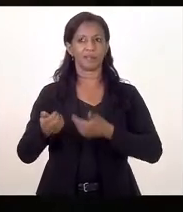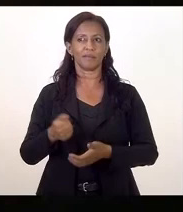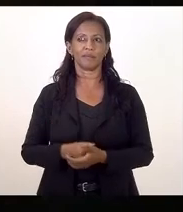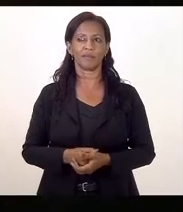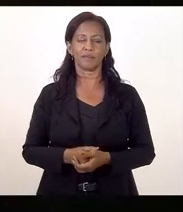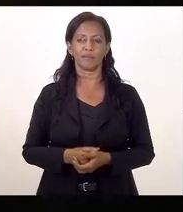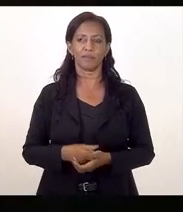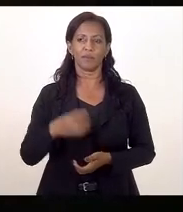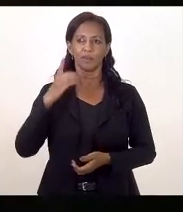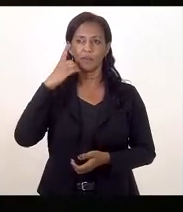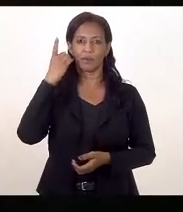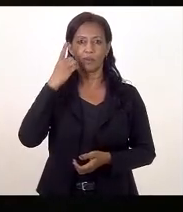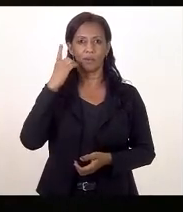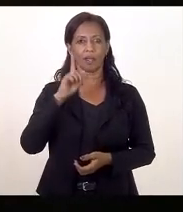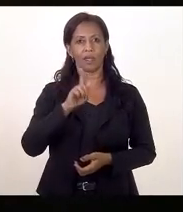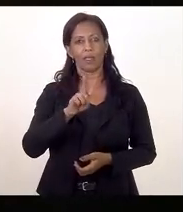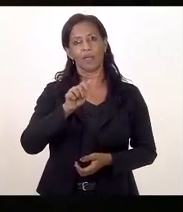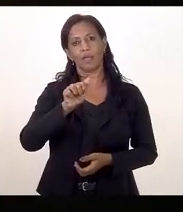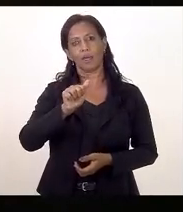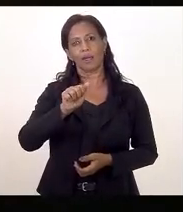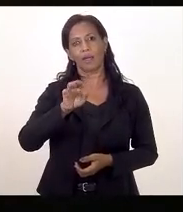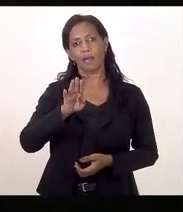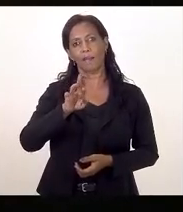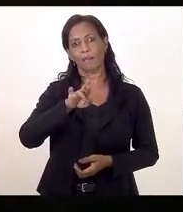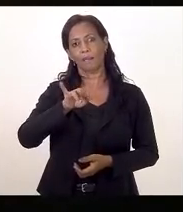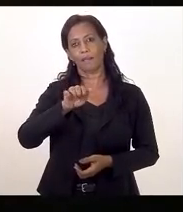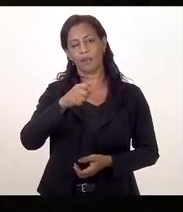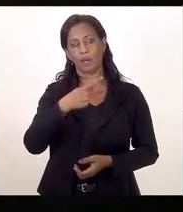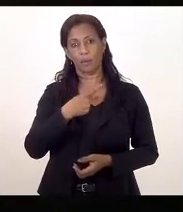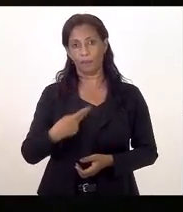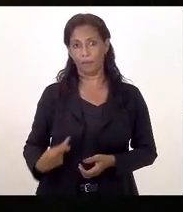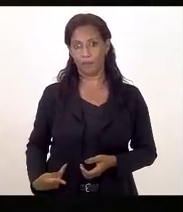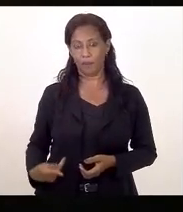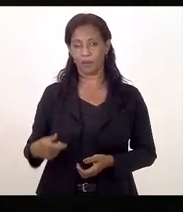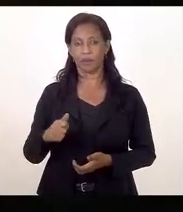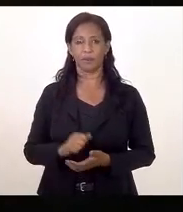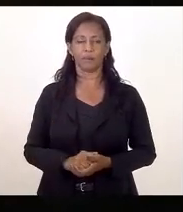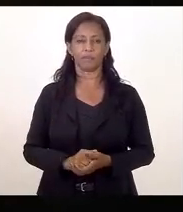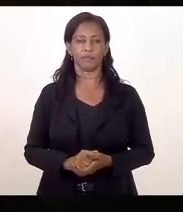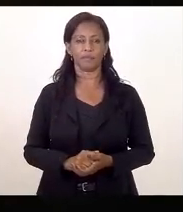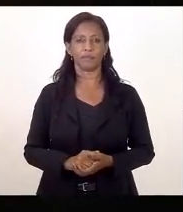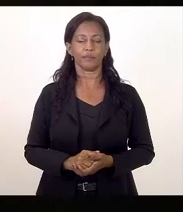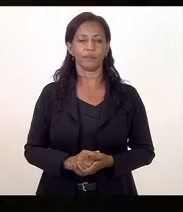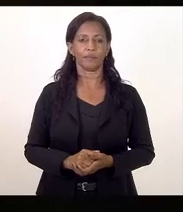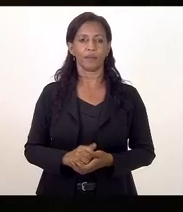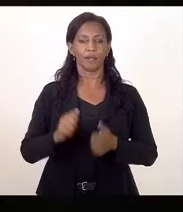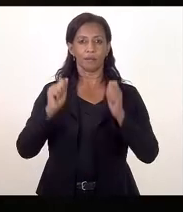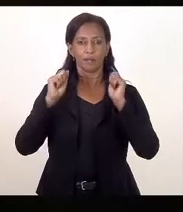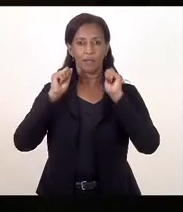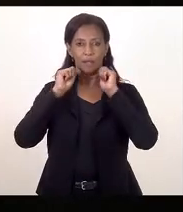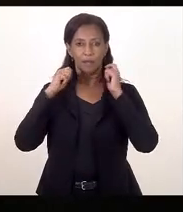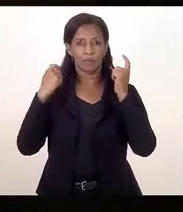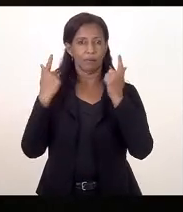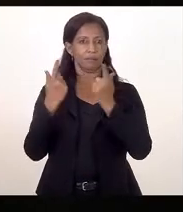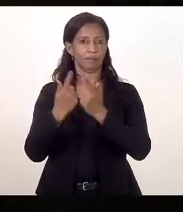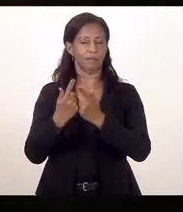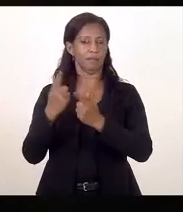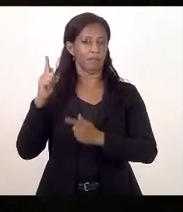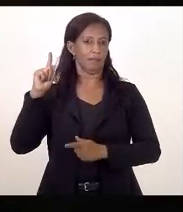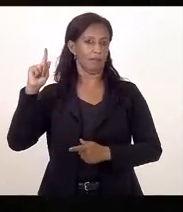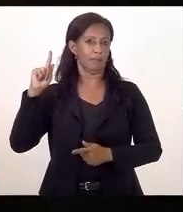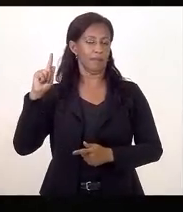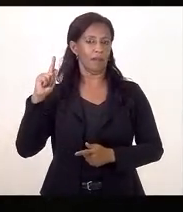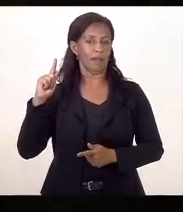do deputado Gabriel Souza, presidente da Assembleia Legislativa do Rio Grande do